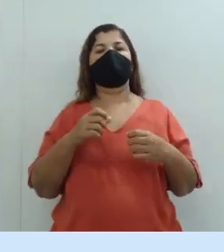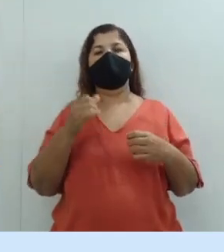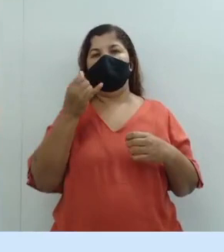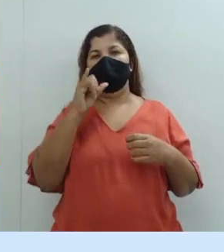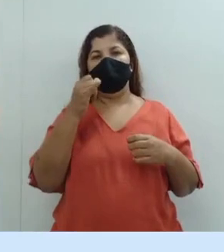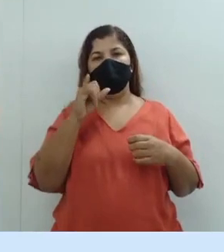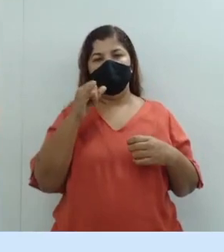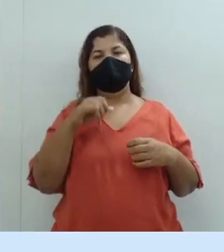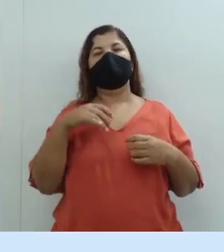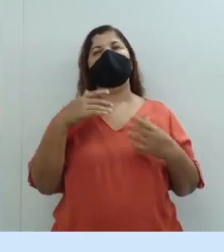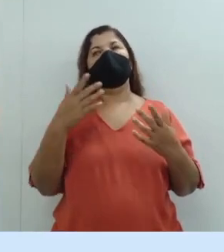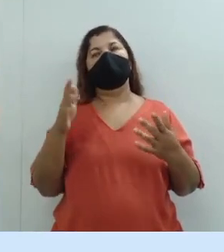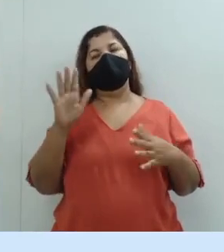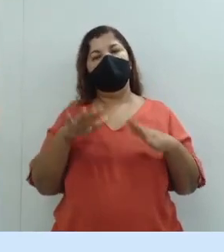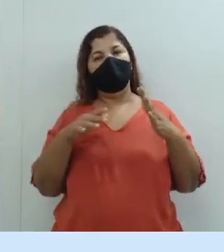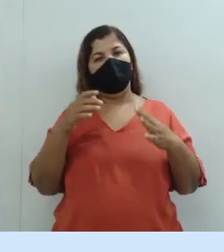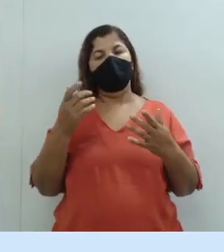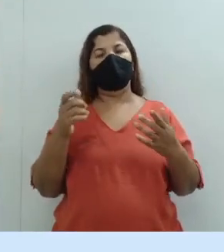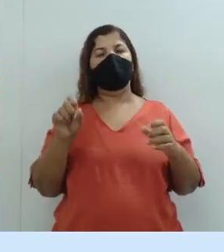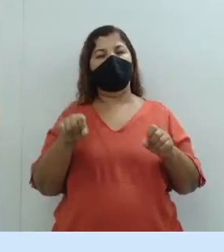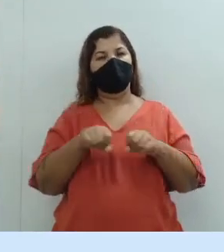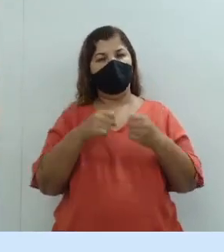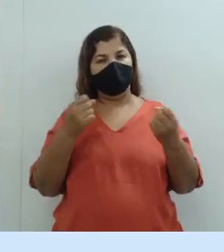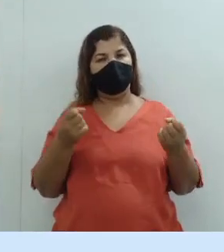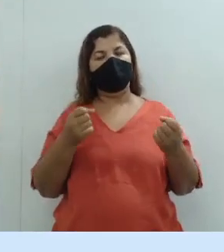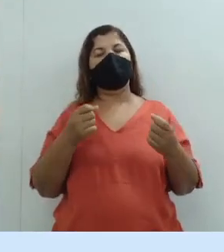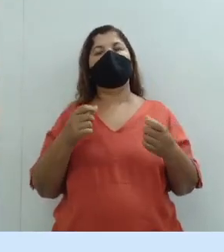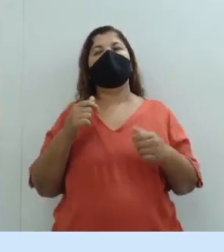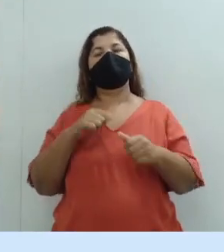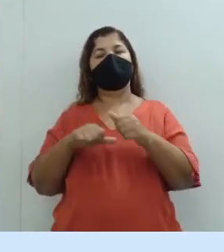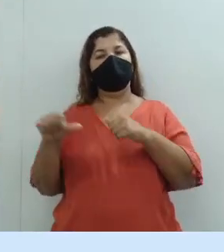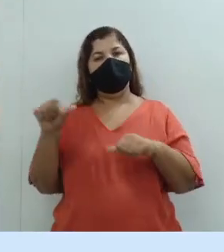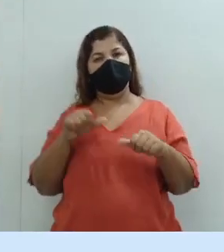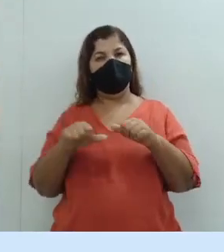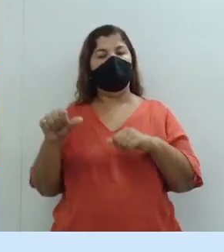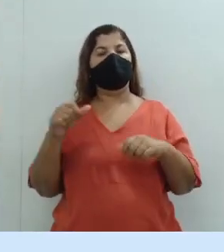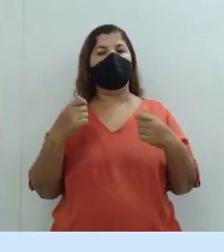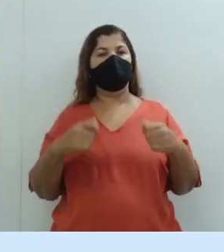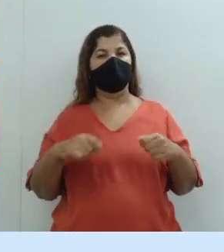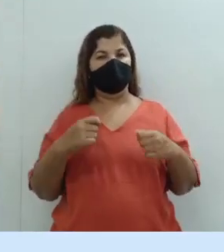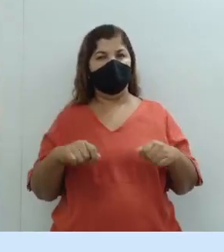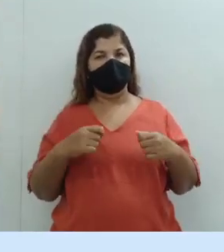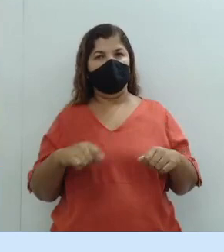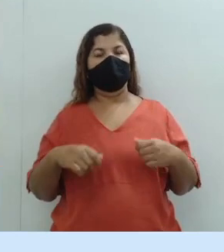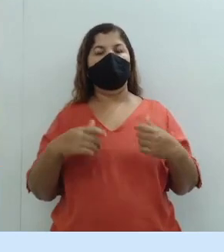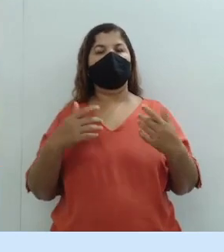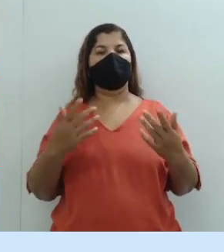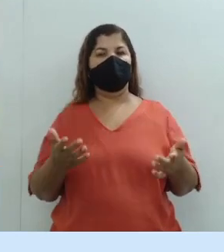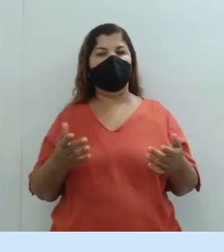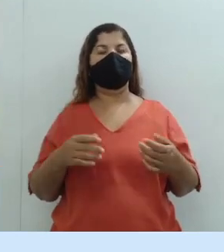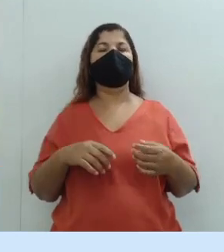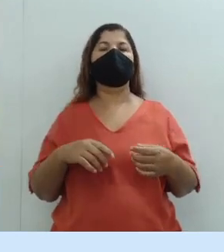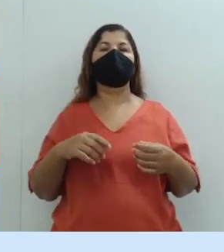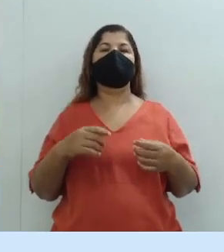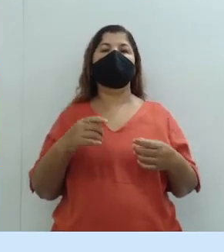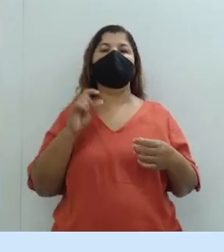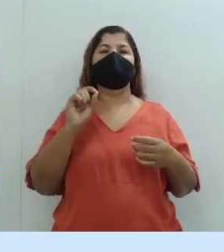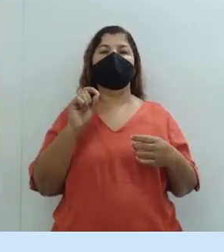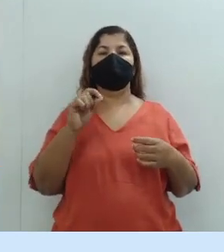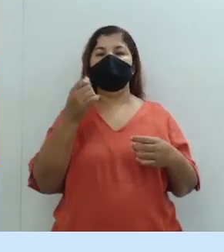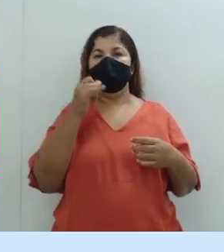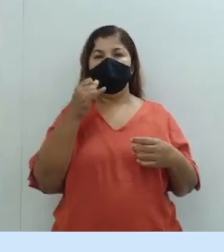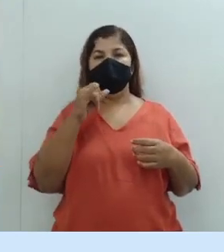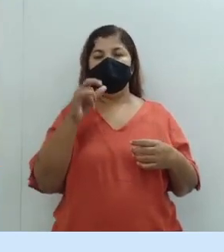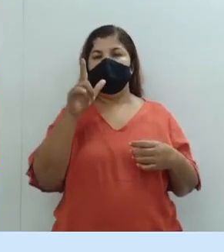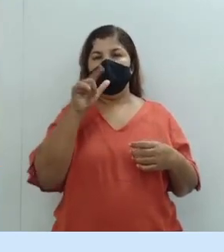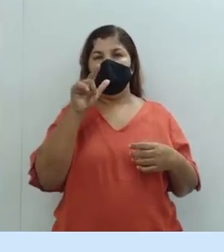seu pai vai lá, tem que comprar outro no armazém e trocar. Então, para que serve aquela resistência elétrica, né? Basicamente ela serve para esquentar